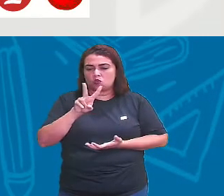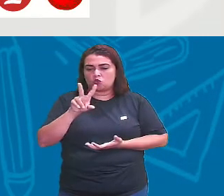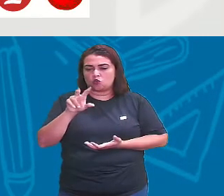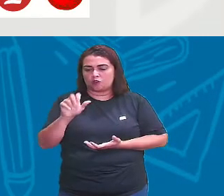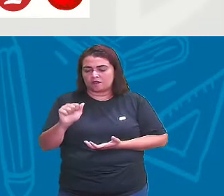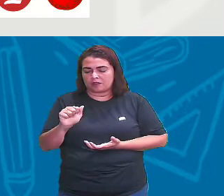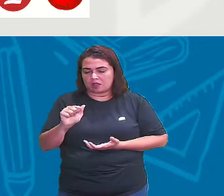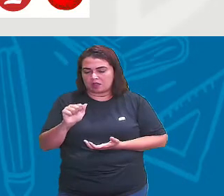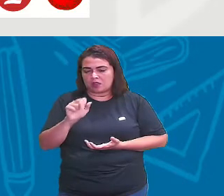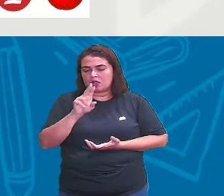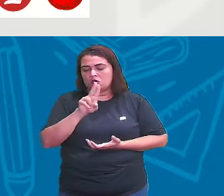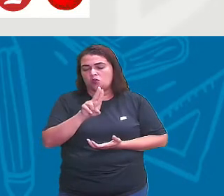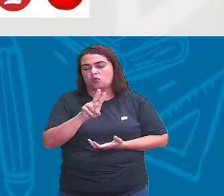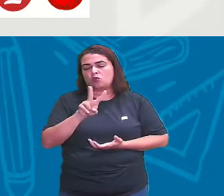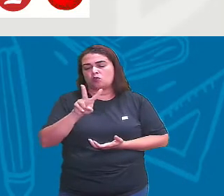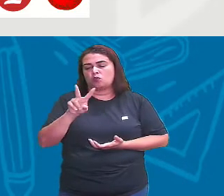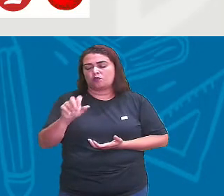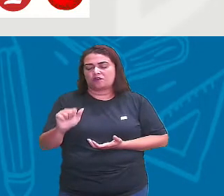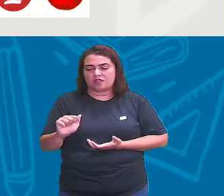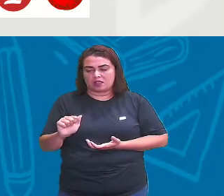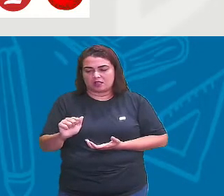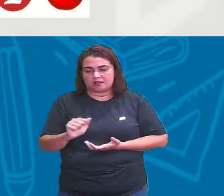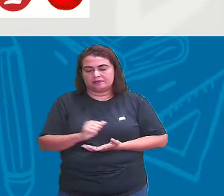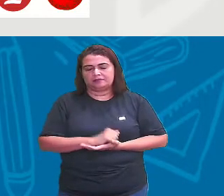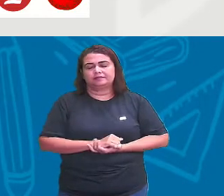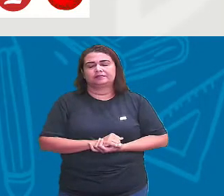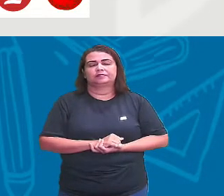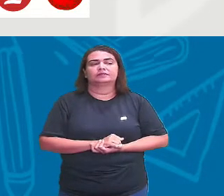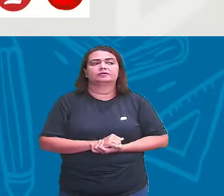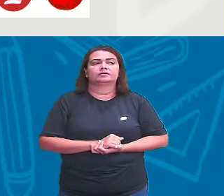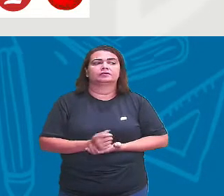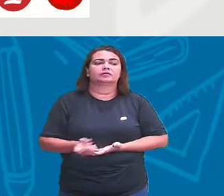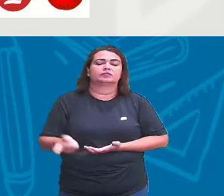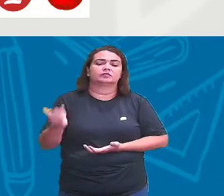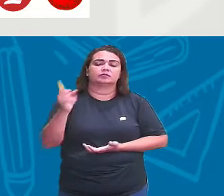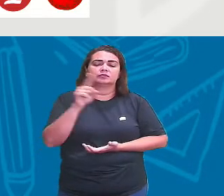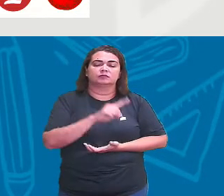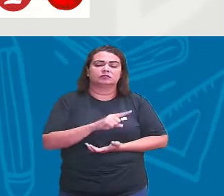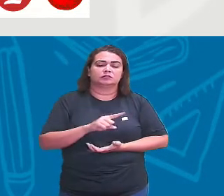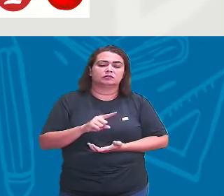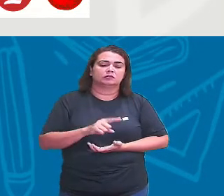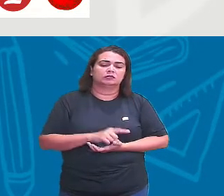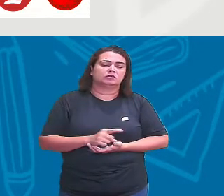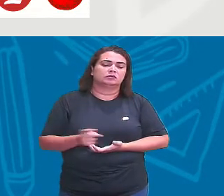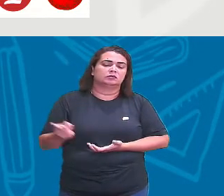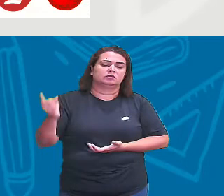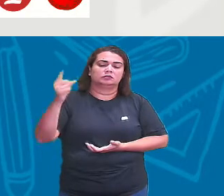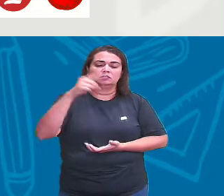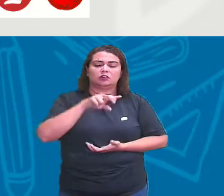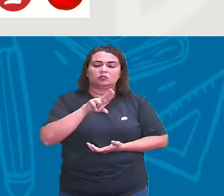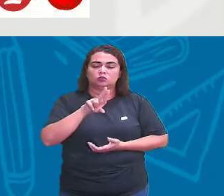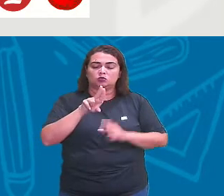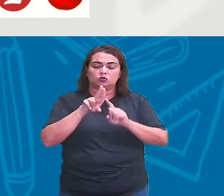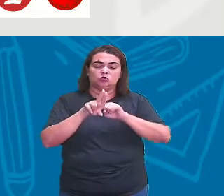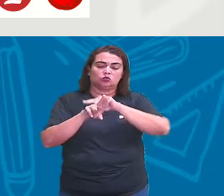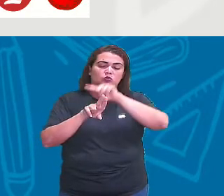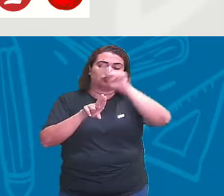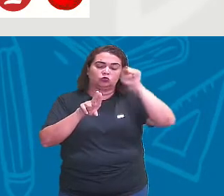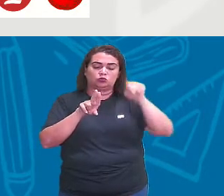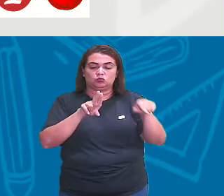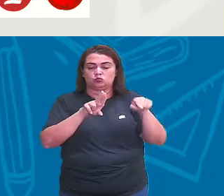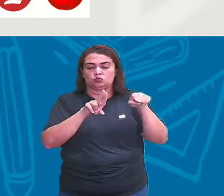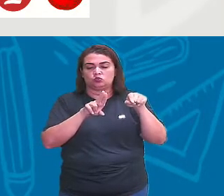tem letra U logo no início da palavra. Do lado de lá, do outro lado do U, tem o U no meio